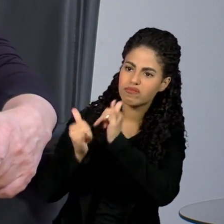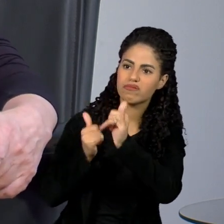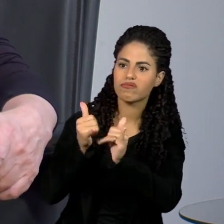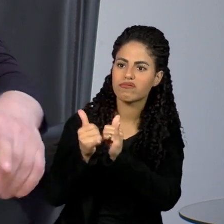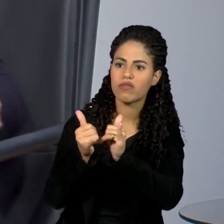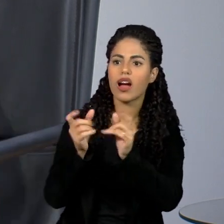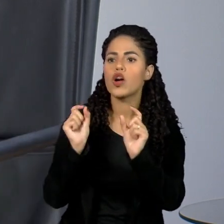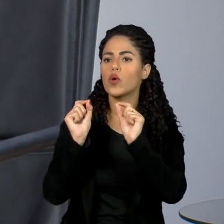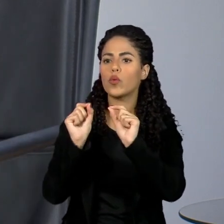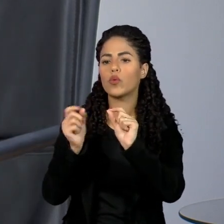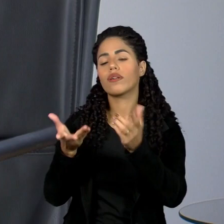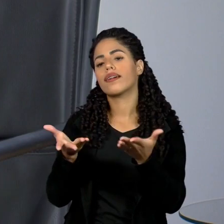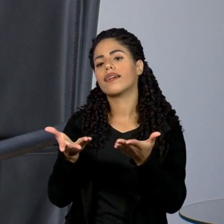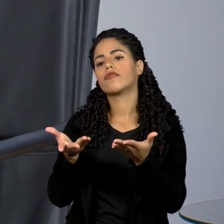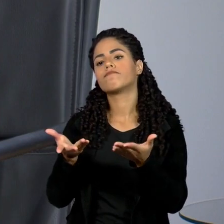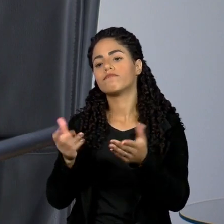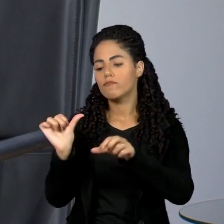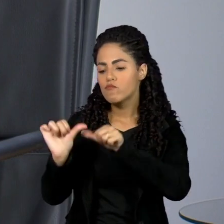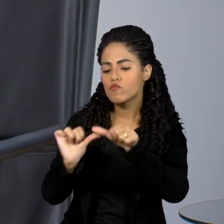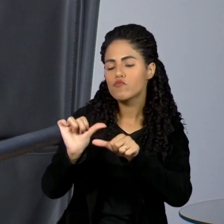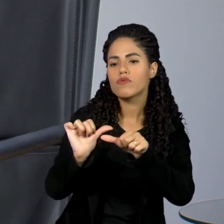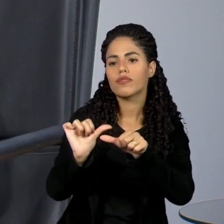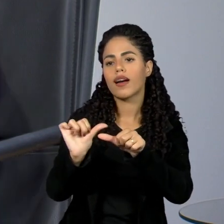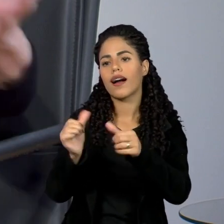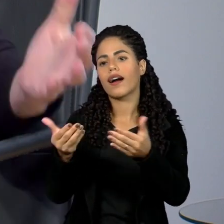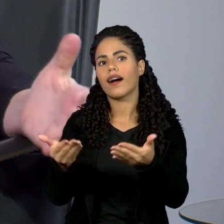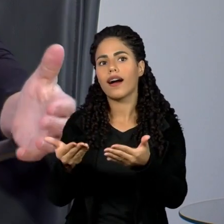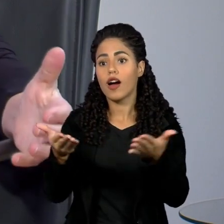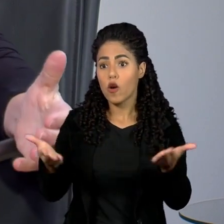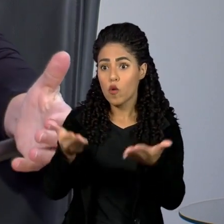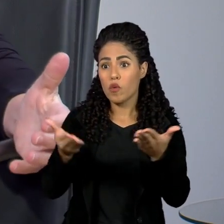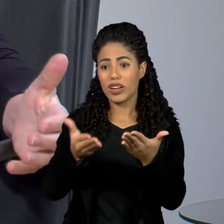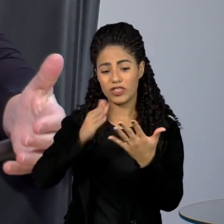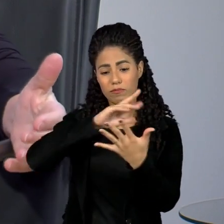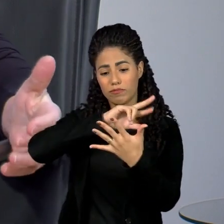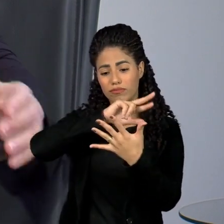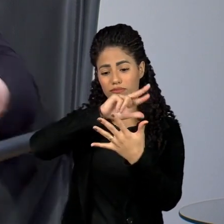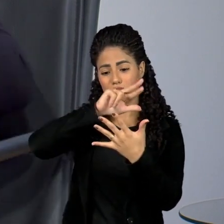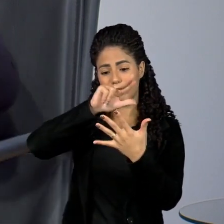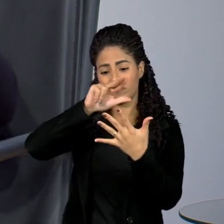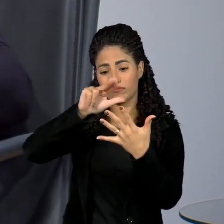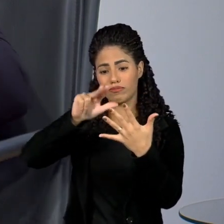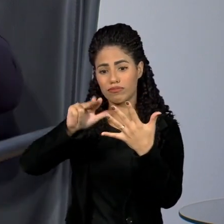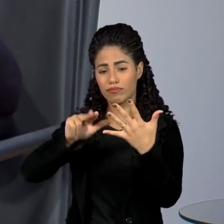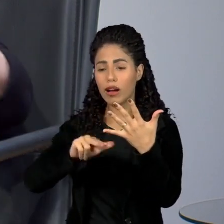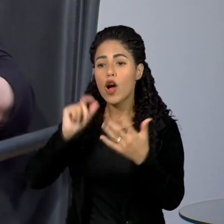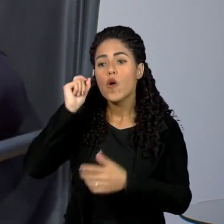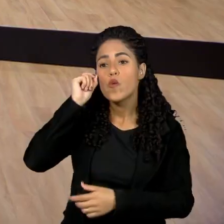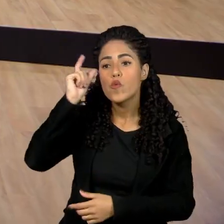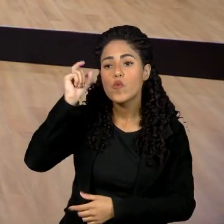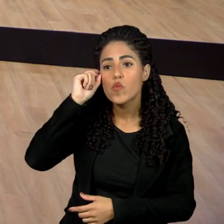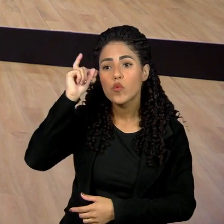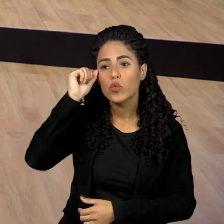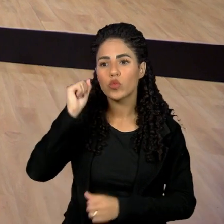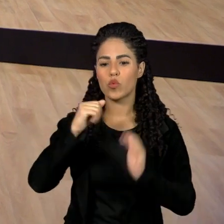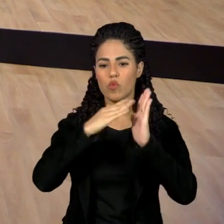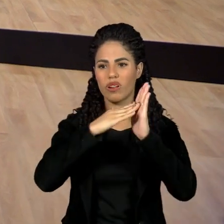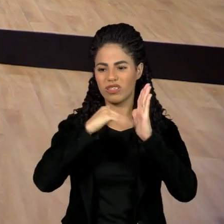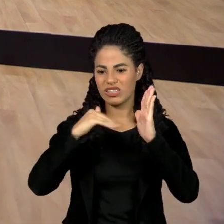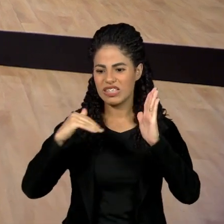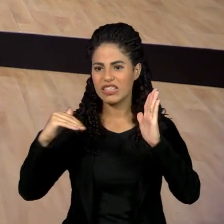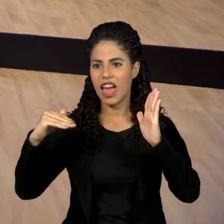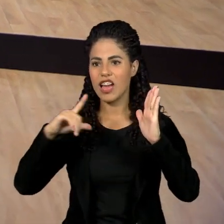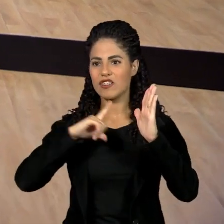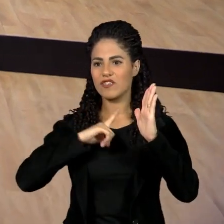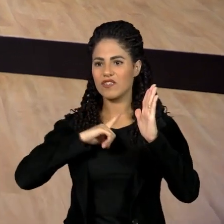sentido negativo. Esse repertório, né, cultural, estético, né,